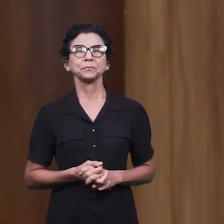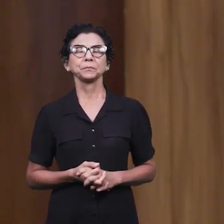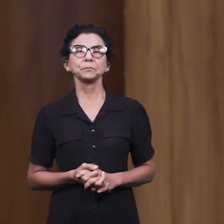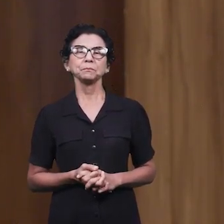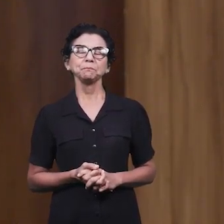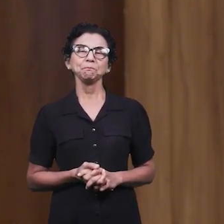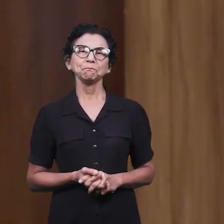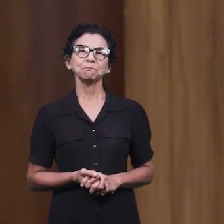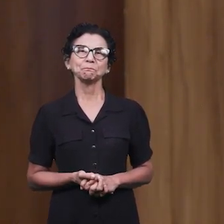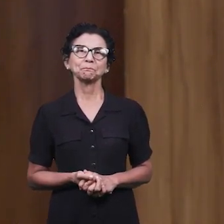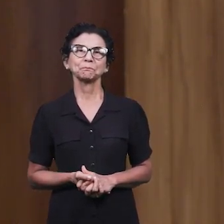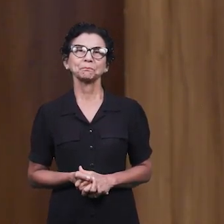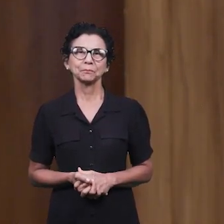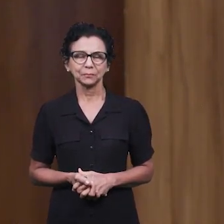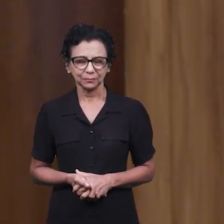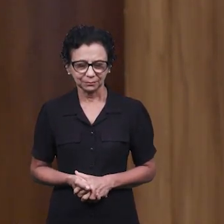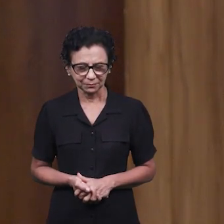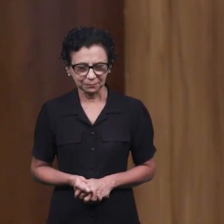é